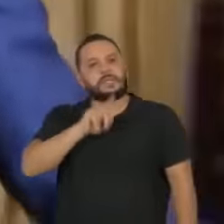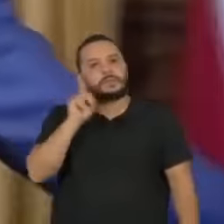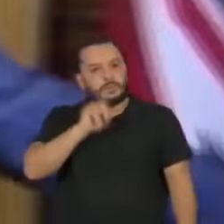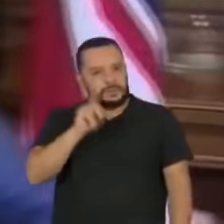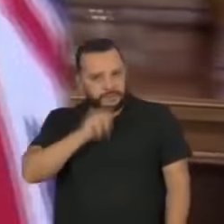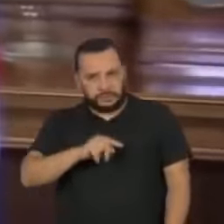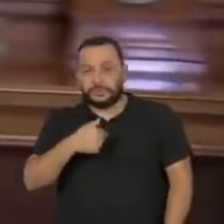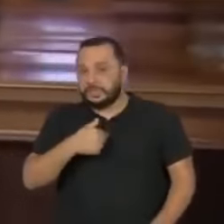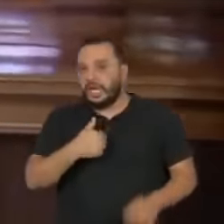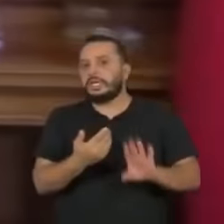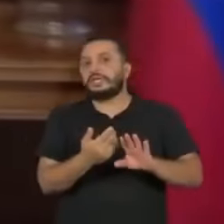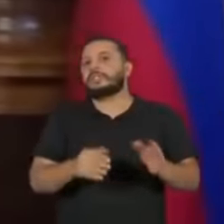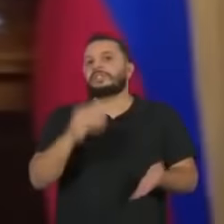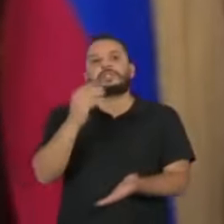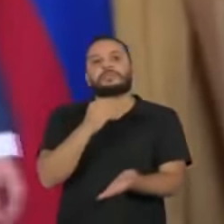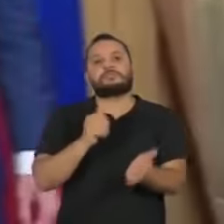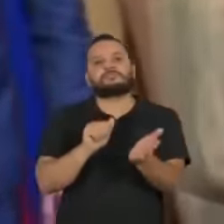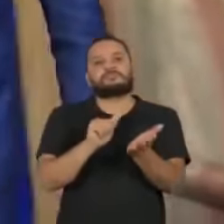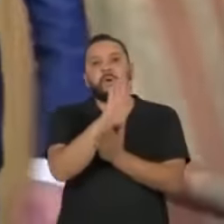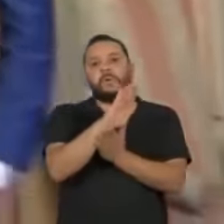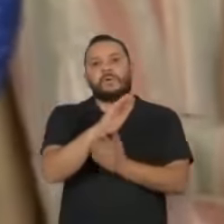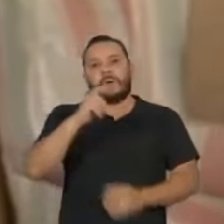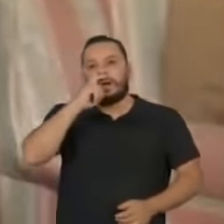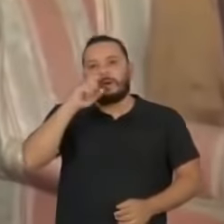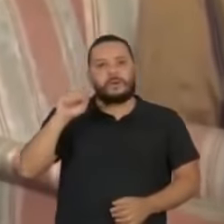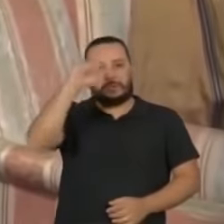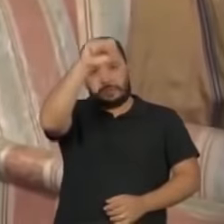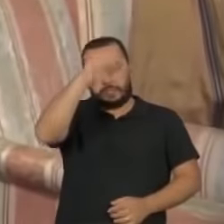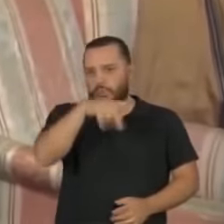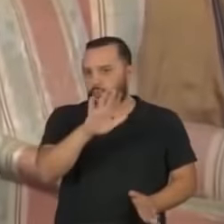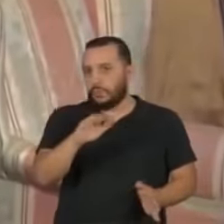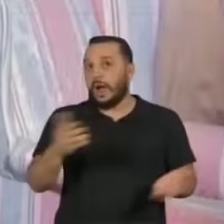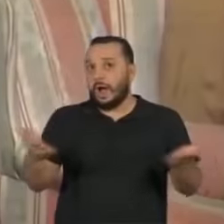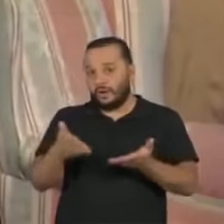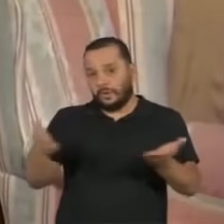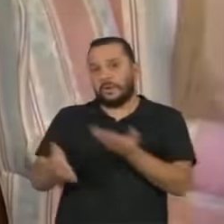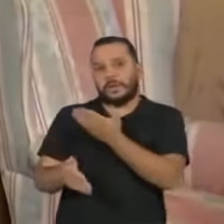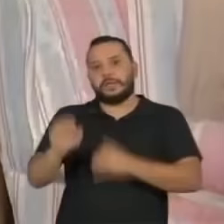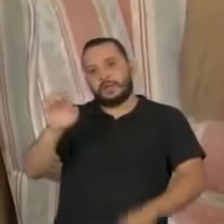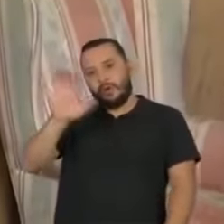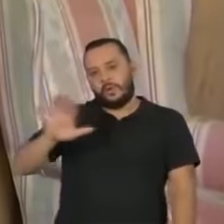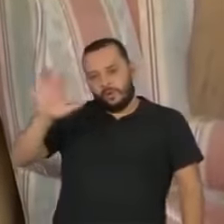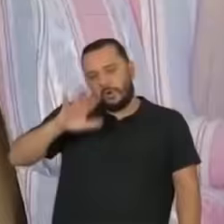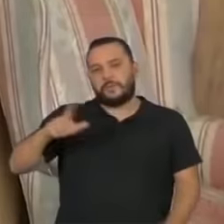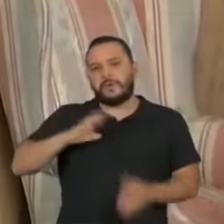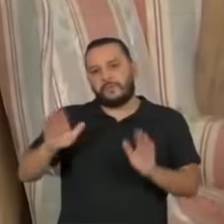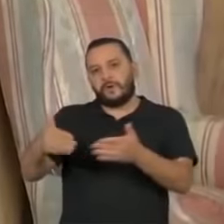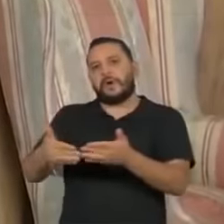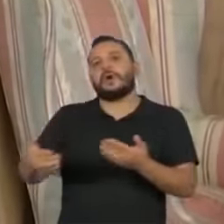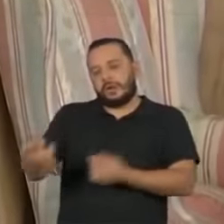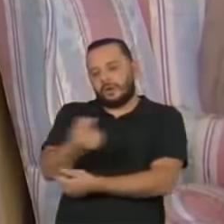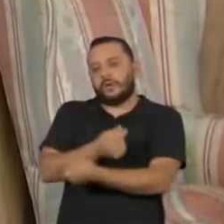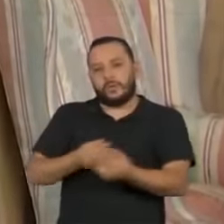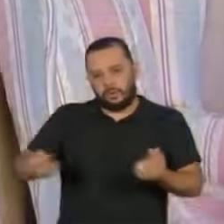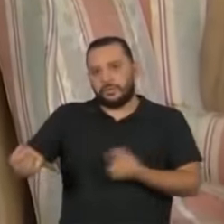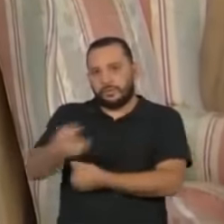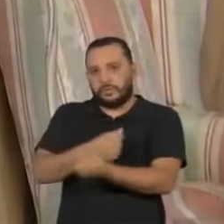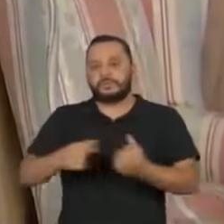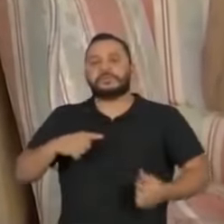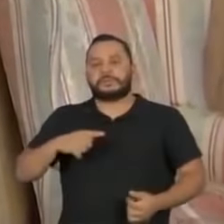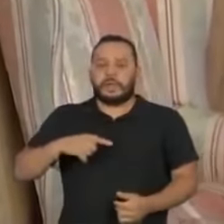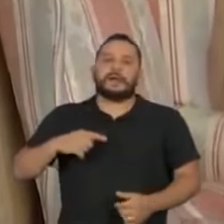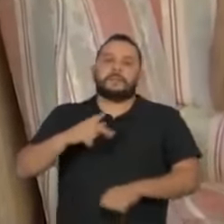E agora, o líder da oposição está na Europa, onde participa do Fórum Econômico e foi reconhecido pela Inglaterra e